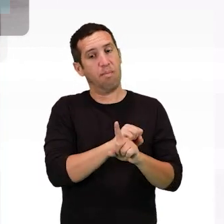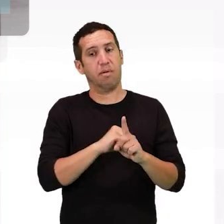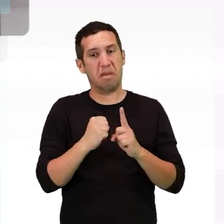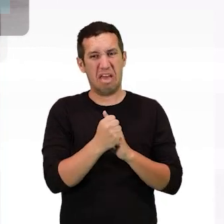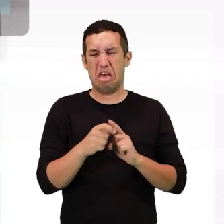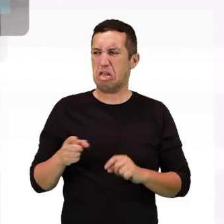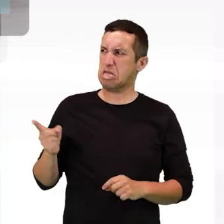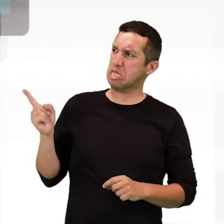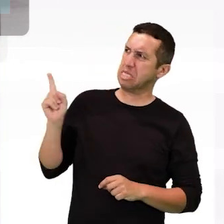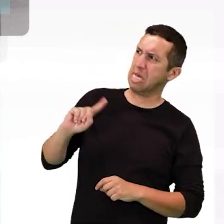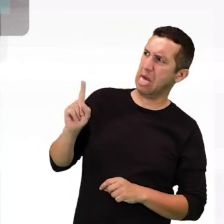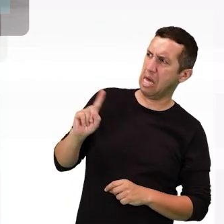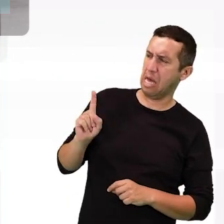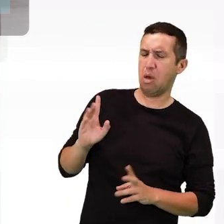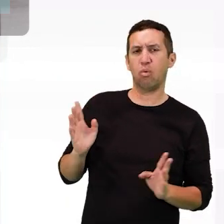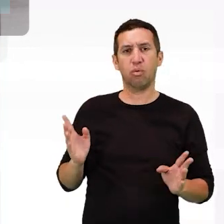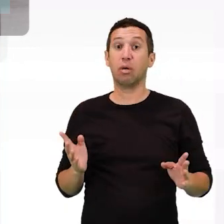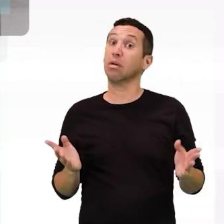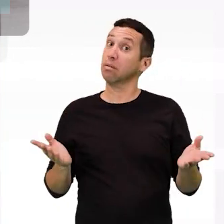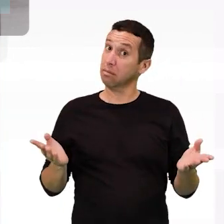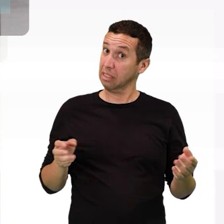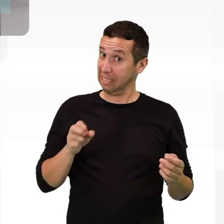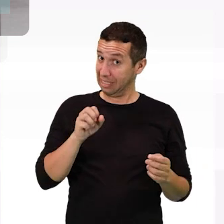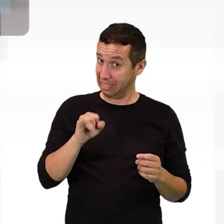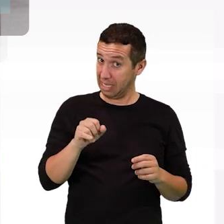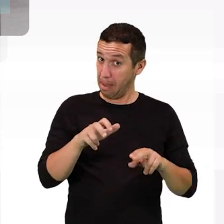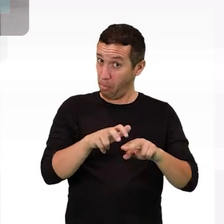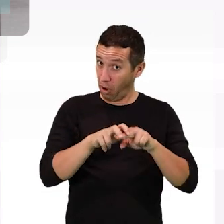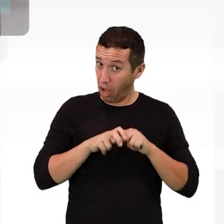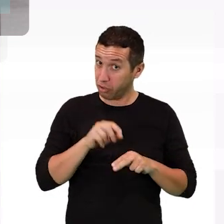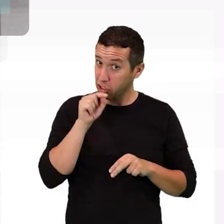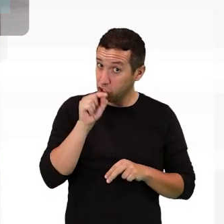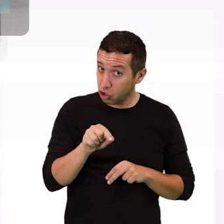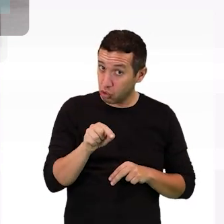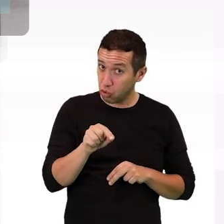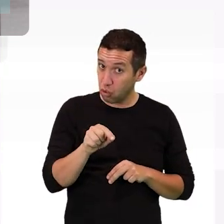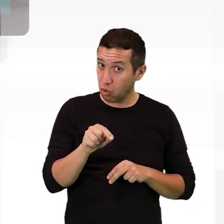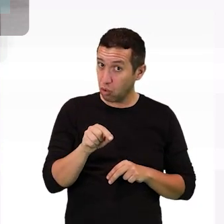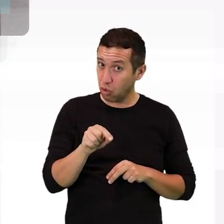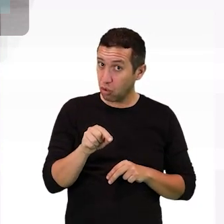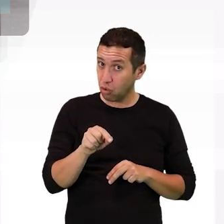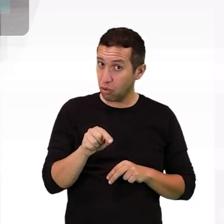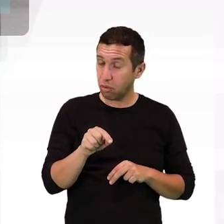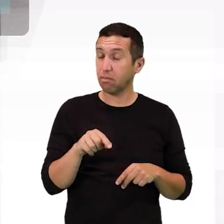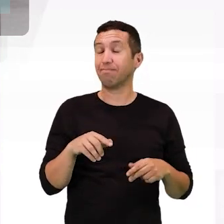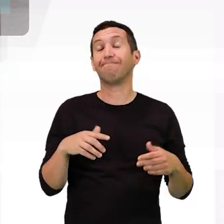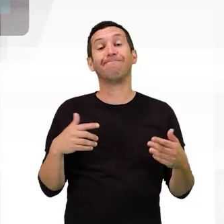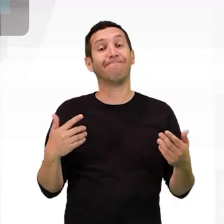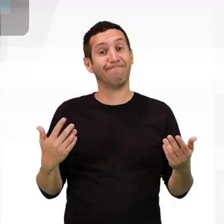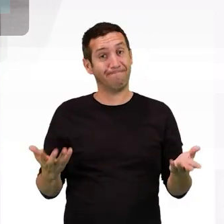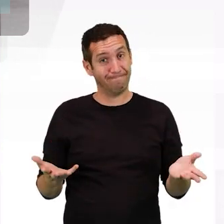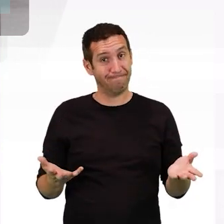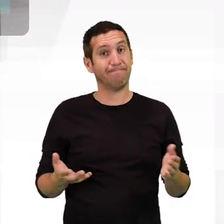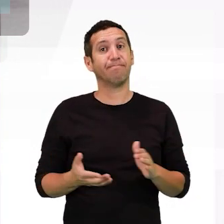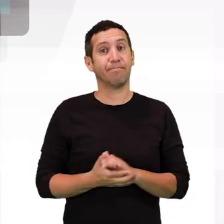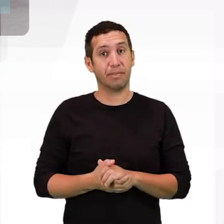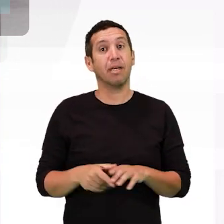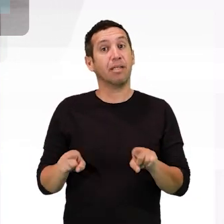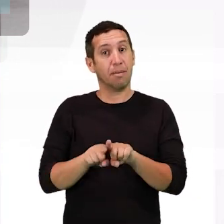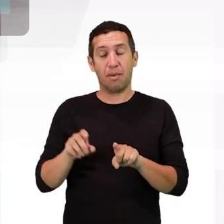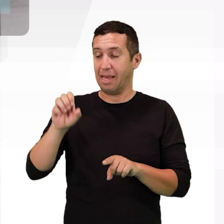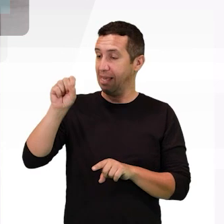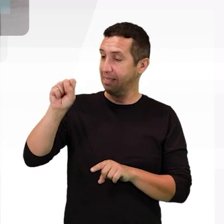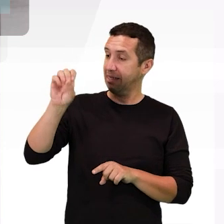para a não admissão é exclusivamente essa diferença de nomes, o que isso já foi superado, inclusive pelo Supremo